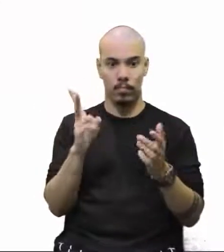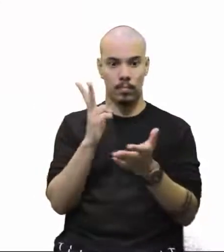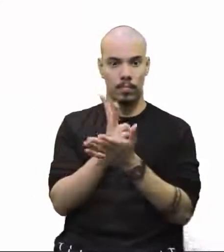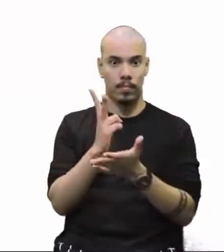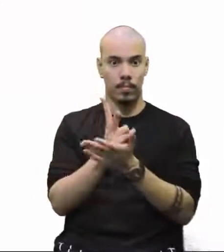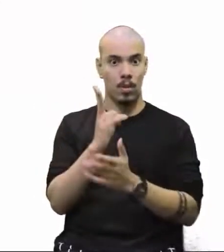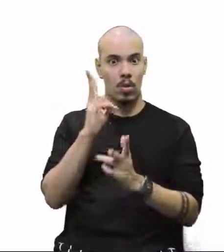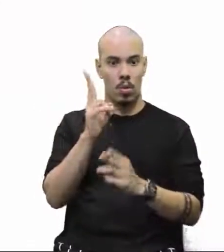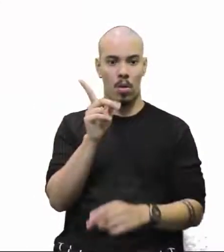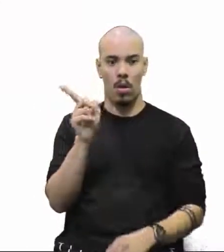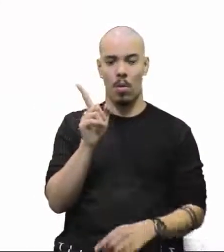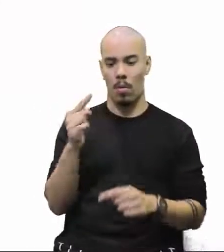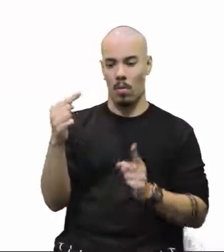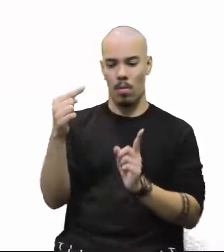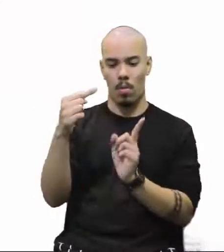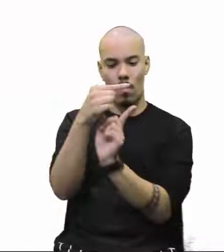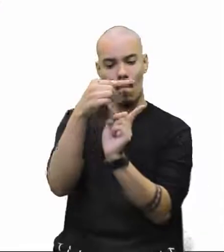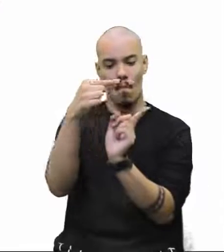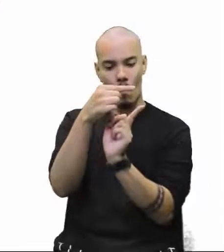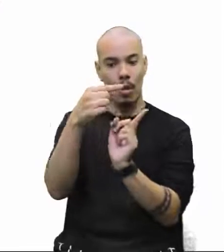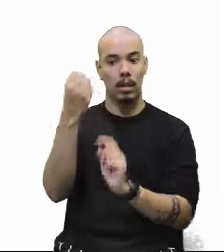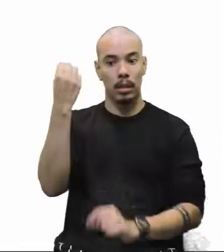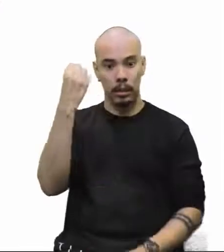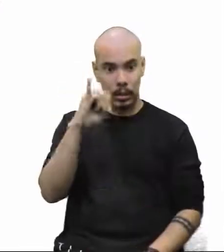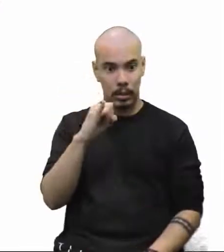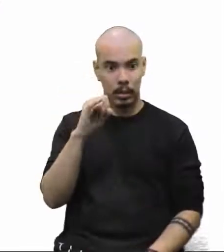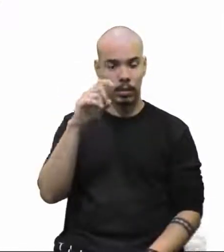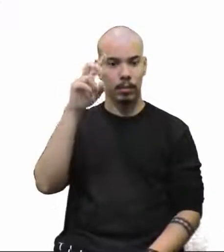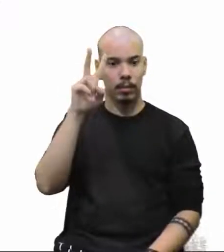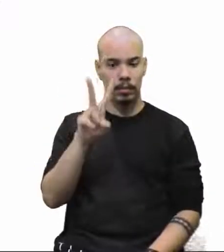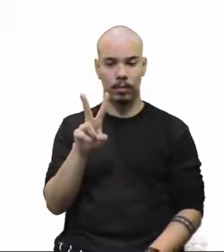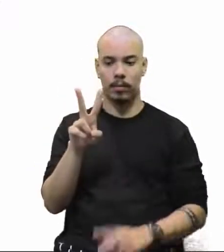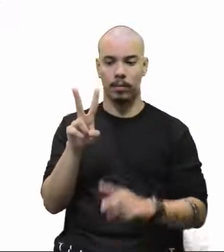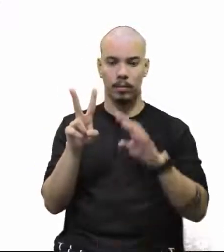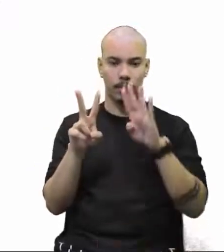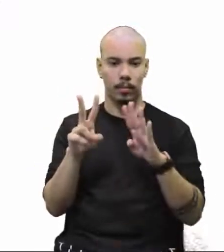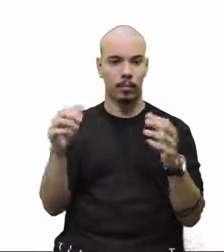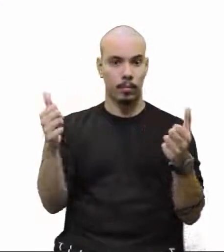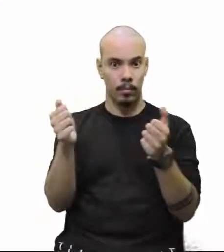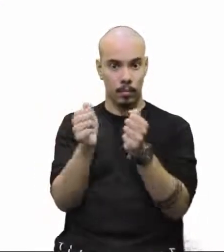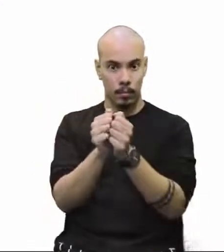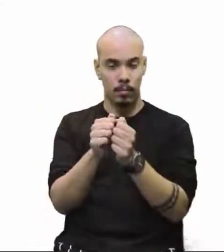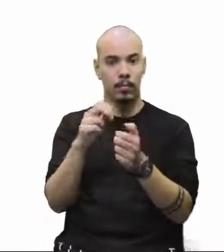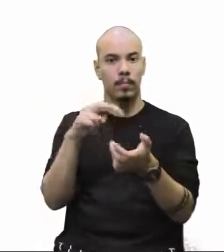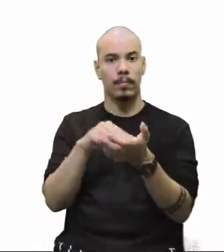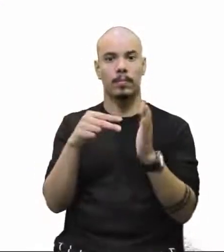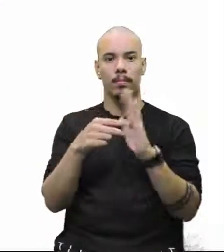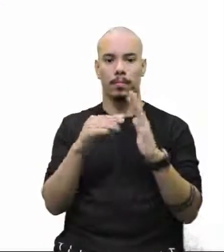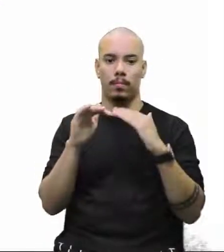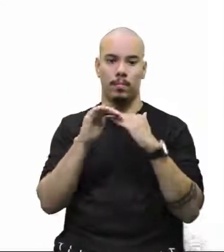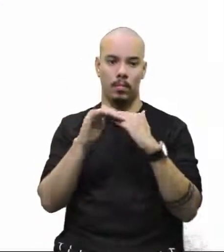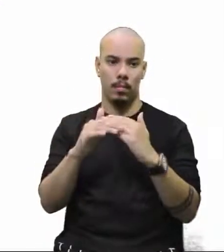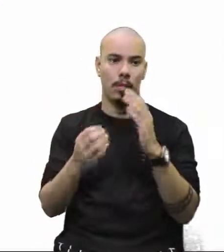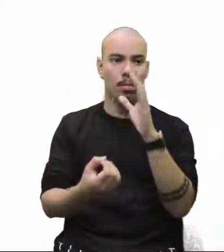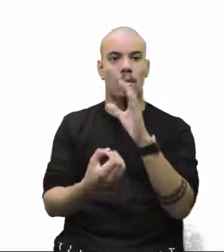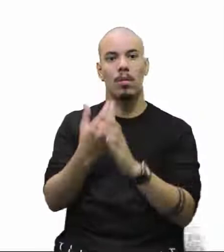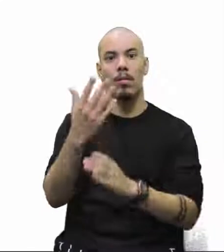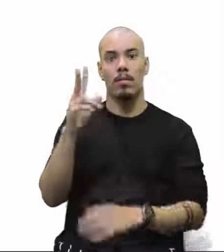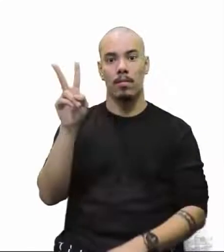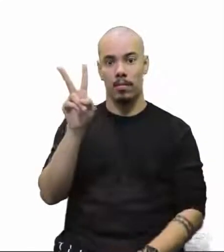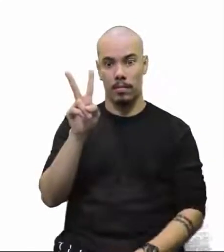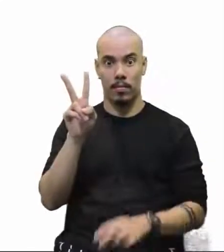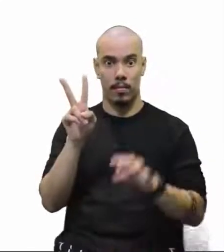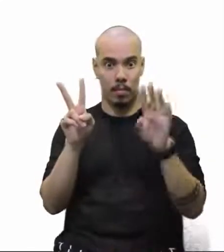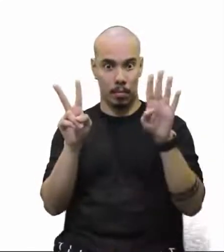né? Quando V é perpendicular a B, a força magnética age perpendicularmente aos planos formados por V e